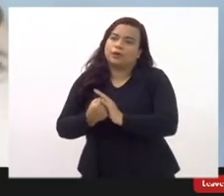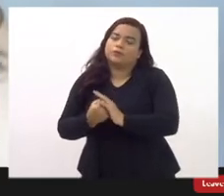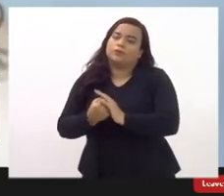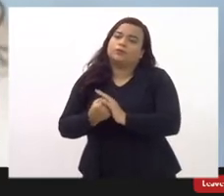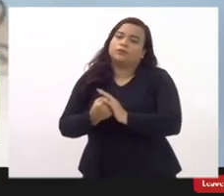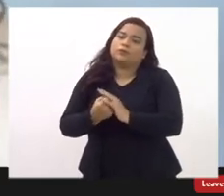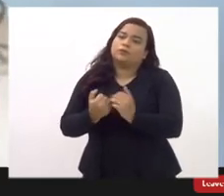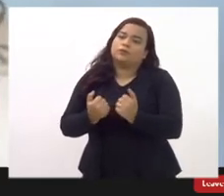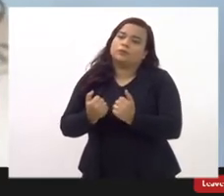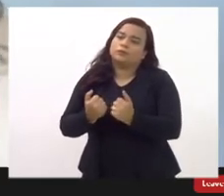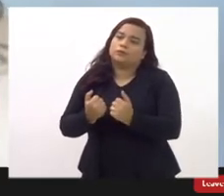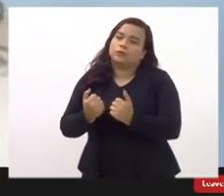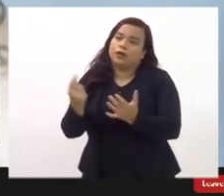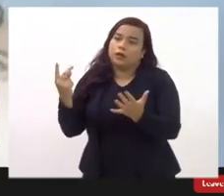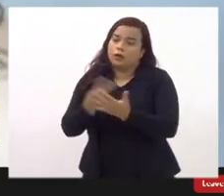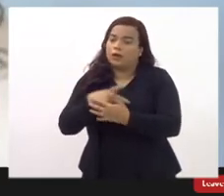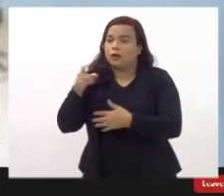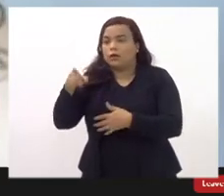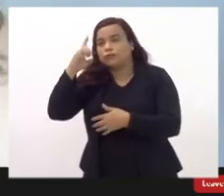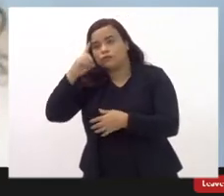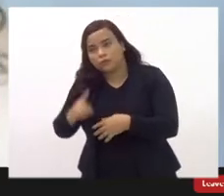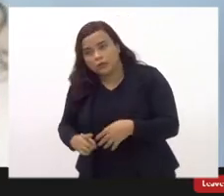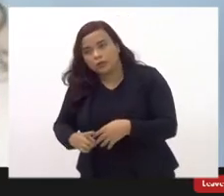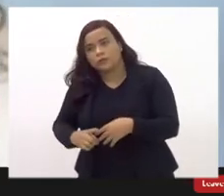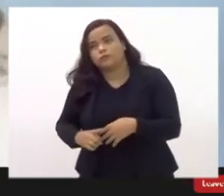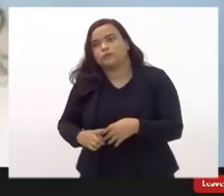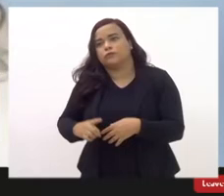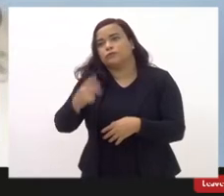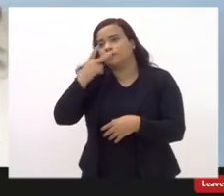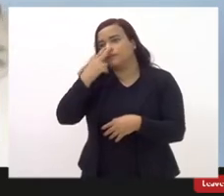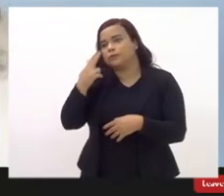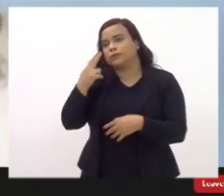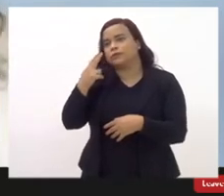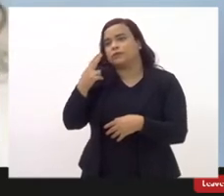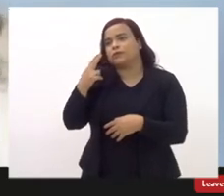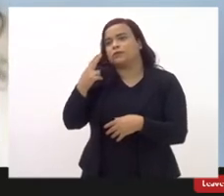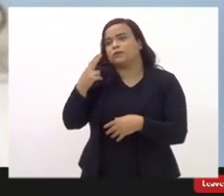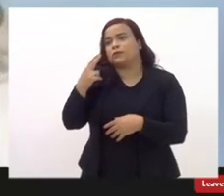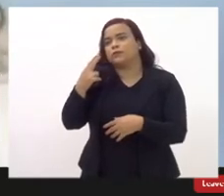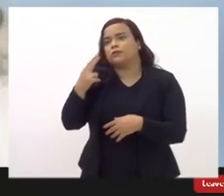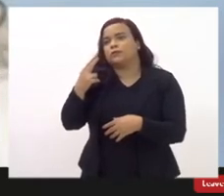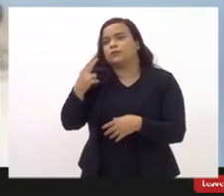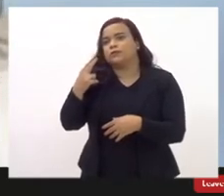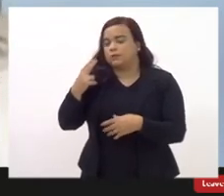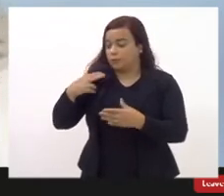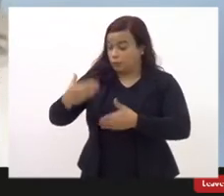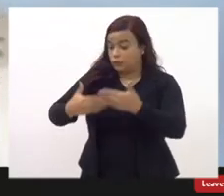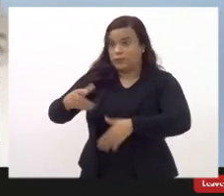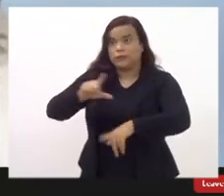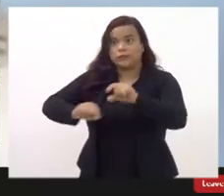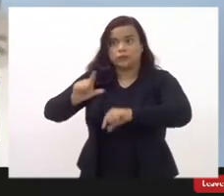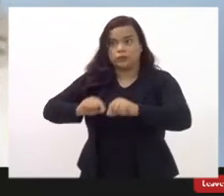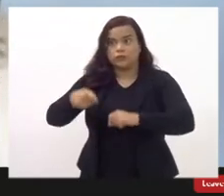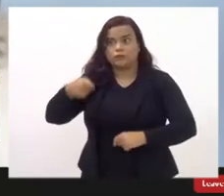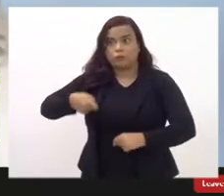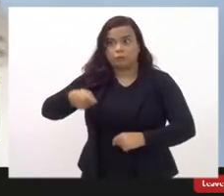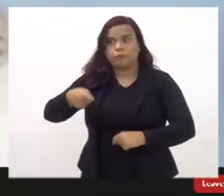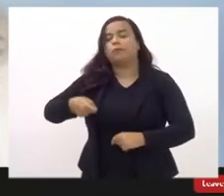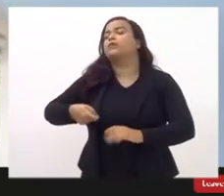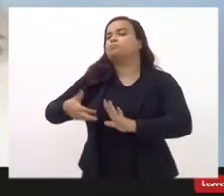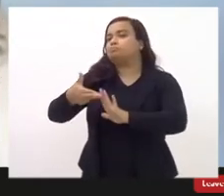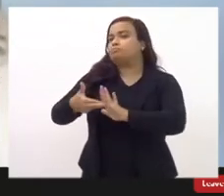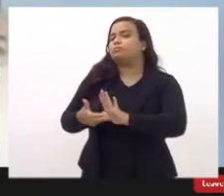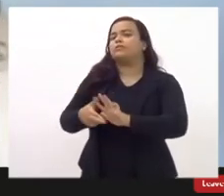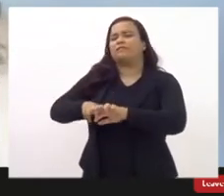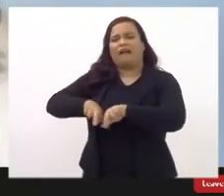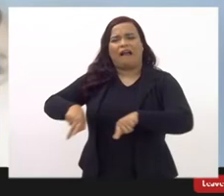esse direito ele acaba por se restringir a processos seletivos muito rigorosos dos editais de auxílio.